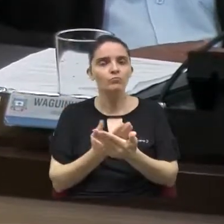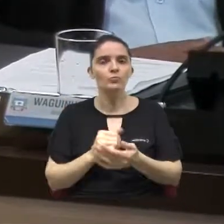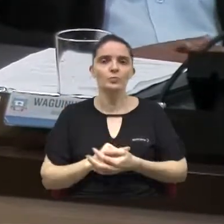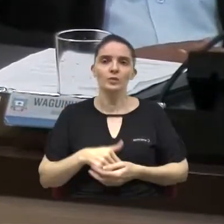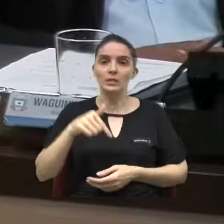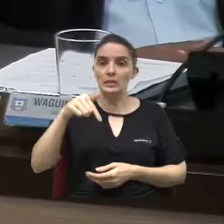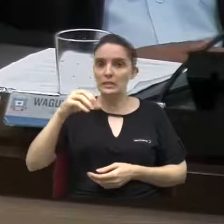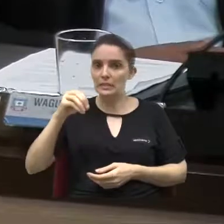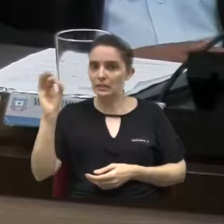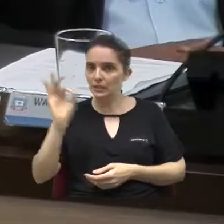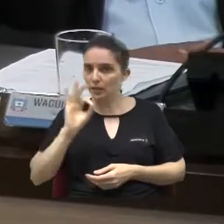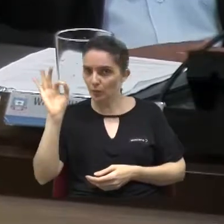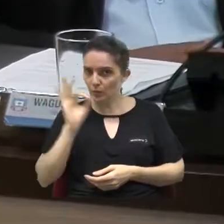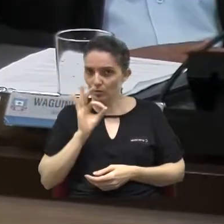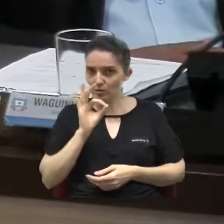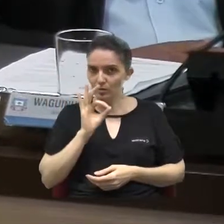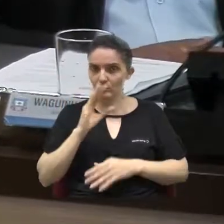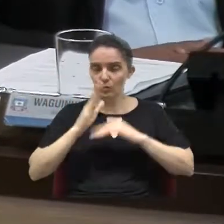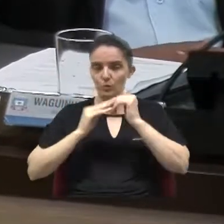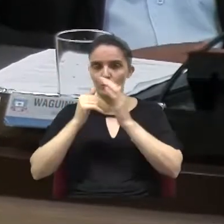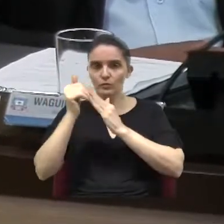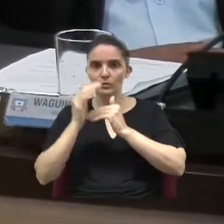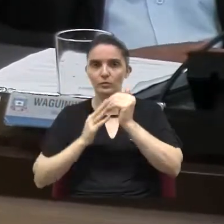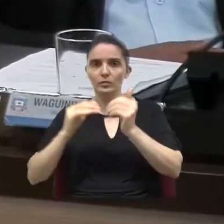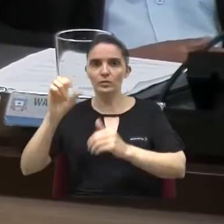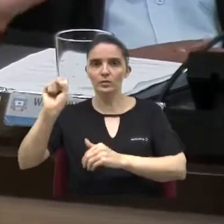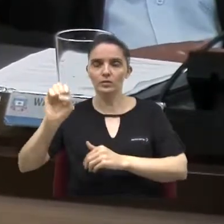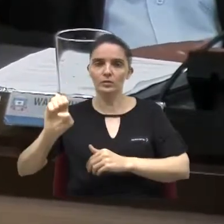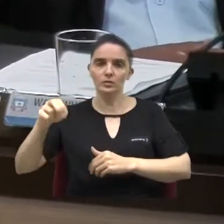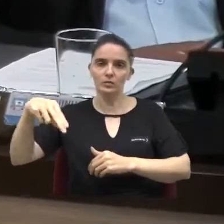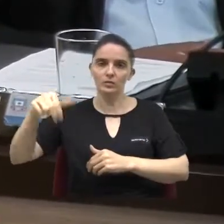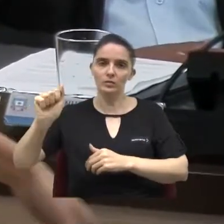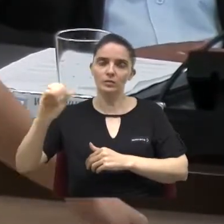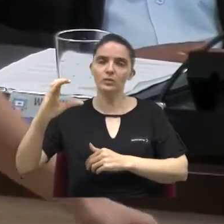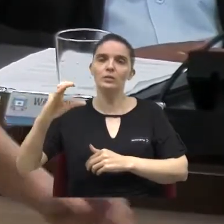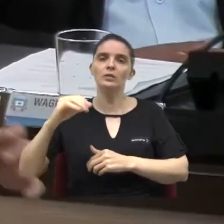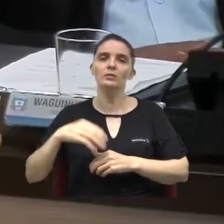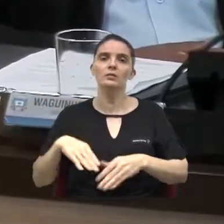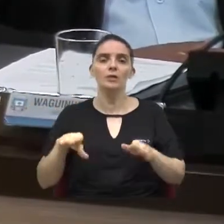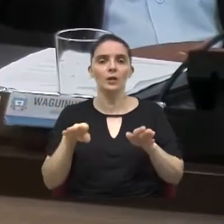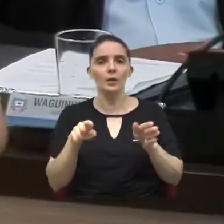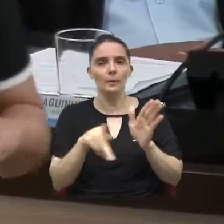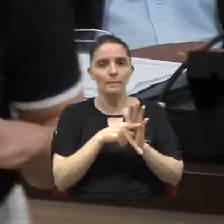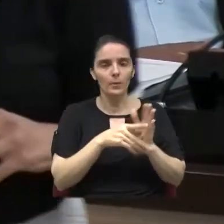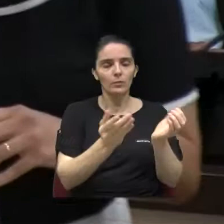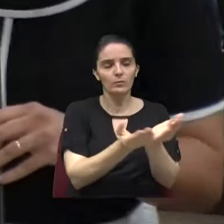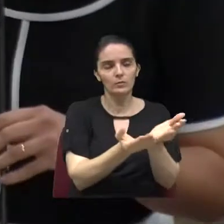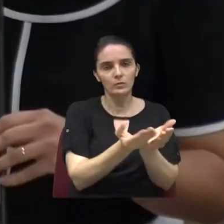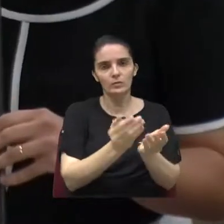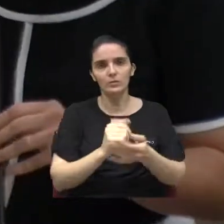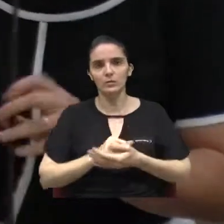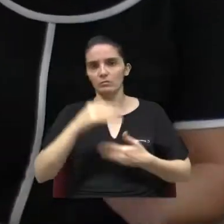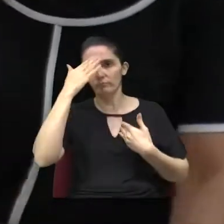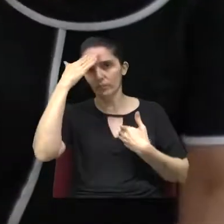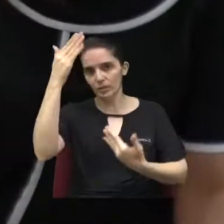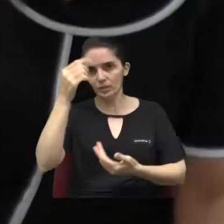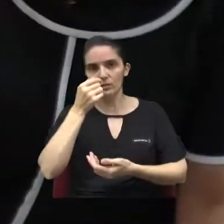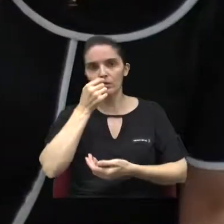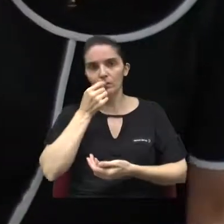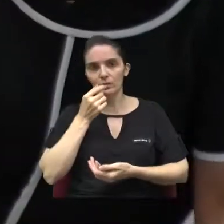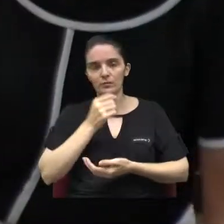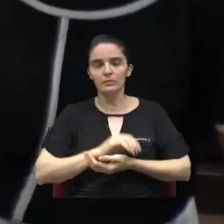SENAC, com relação a Libras e com relação à deficiência, vem da comunidade evangélica. Obrigada, vereador.